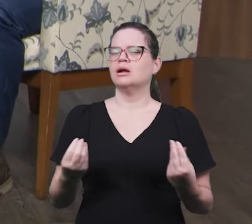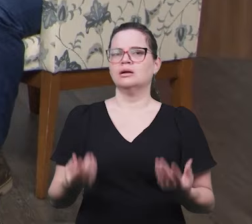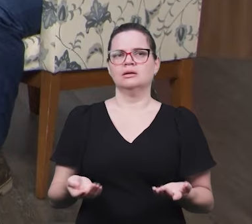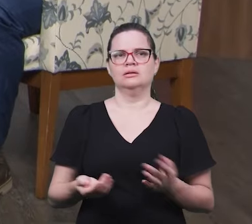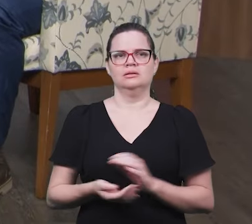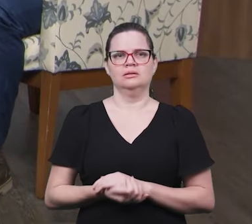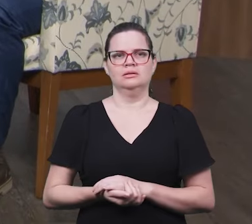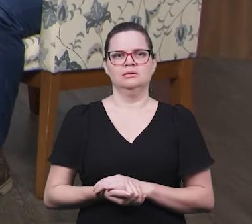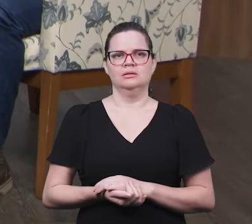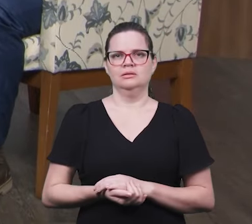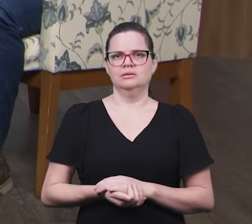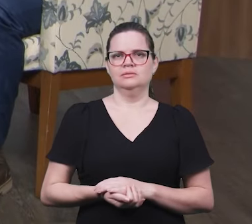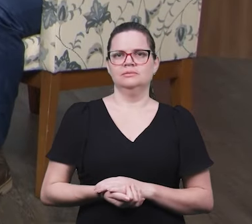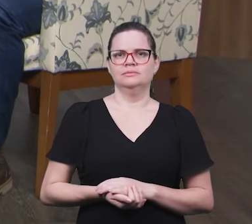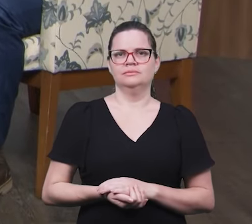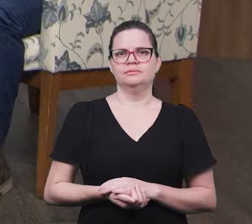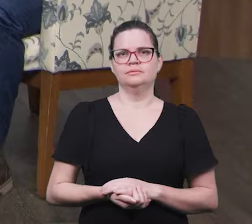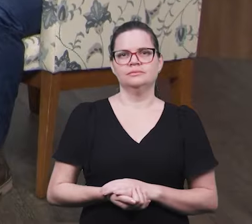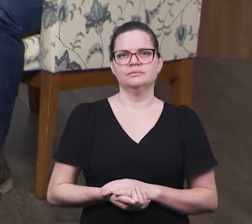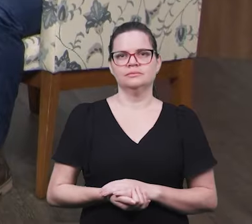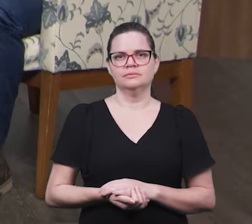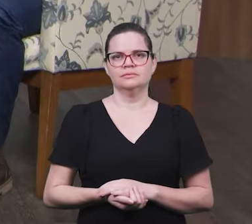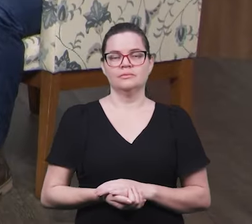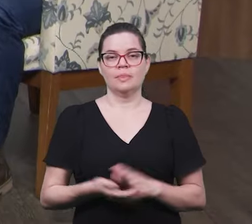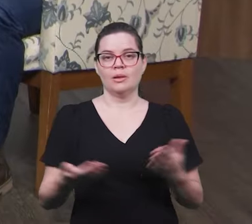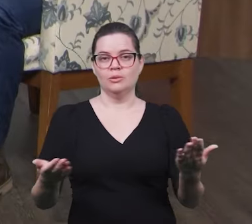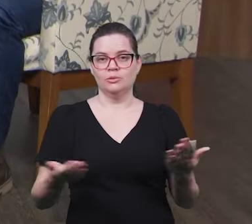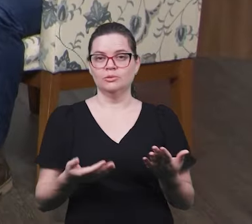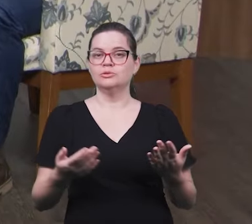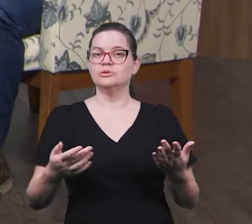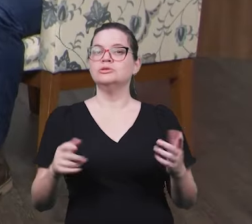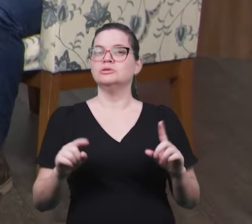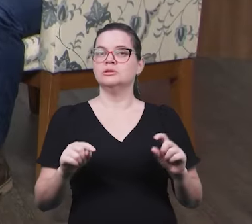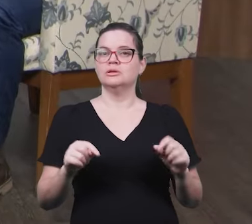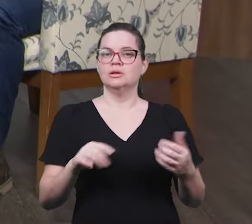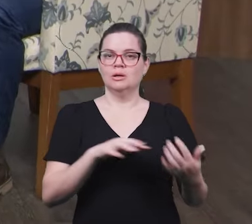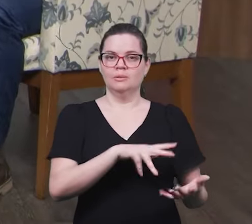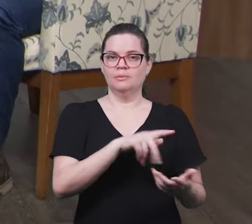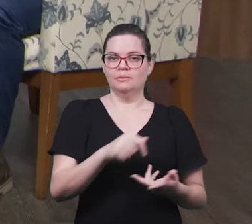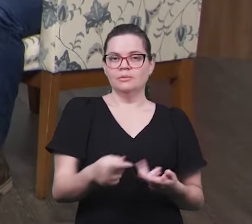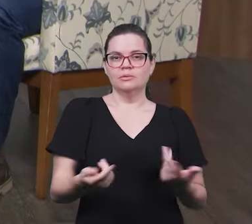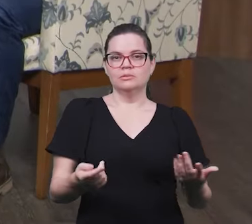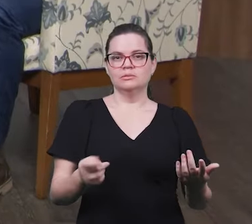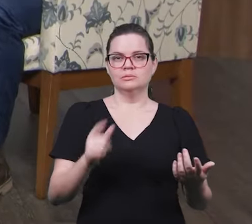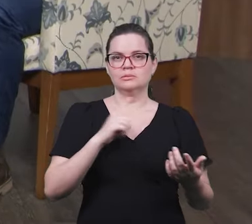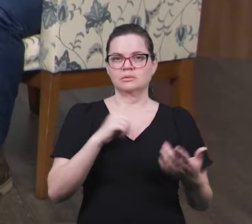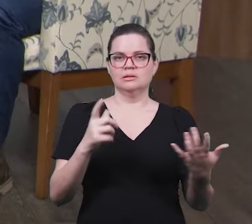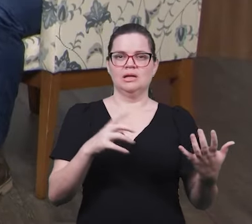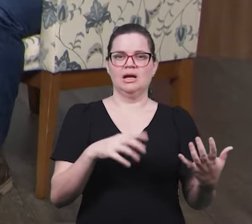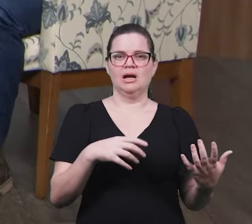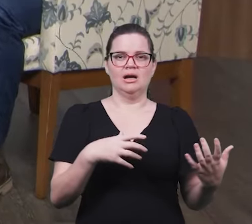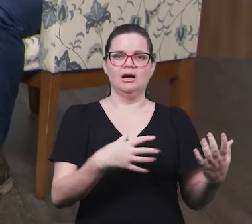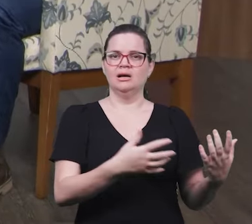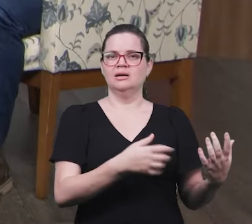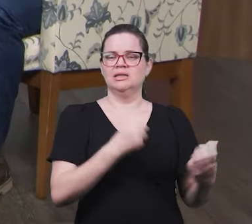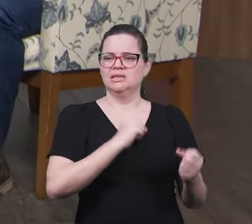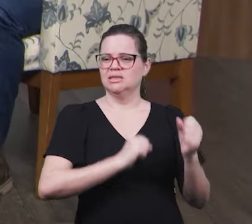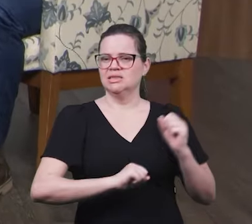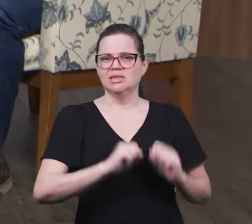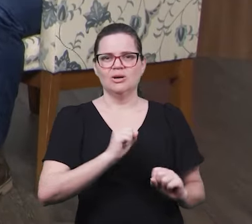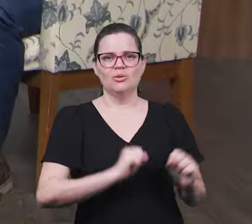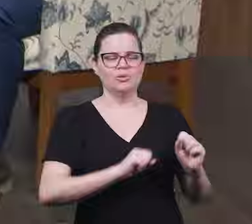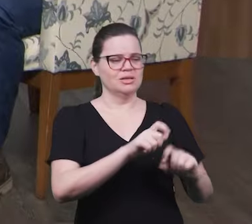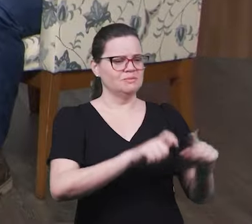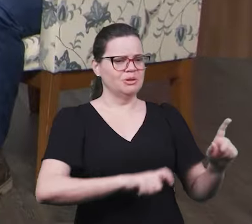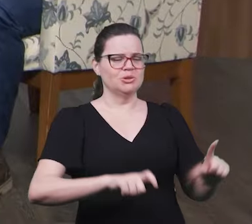Vai viver outra vida, vai aproveitar. Exato. E o mundo é assim. O mundo hoje, ele está atribulado, ele está fadigado, ele está ansioso, ele